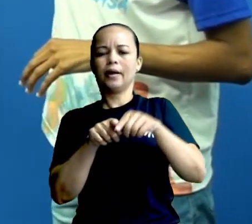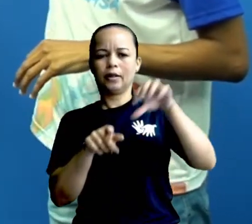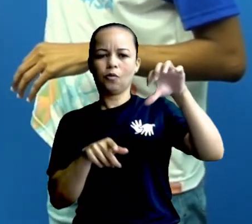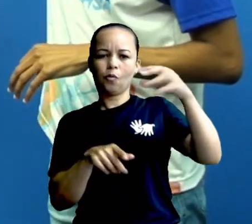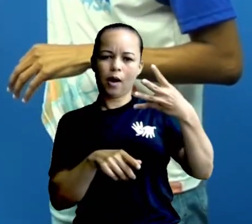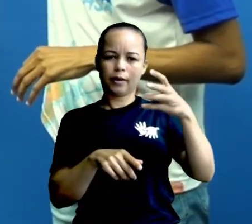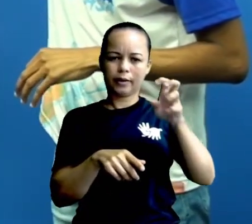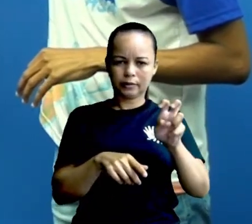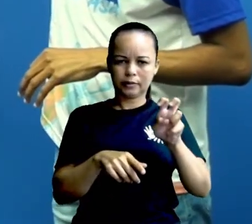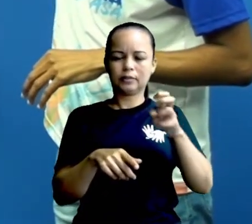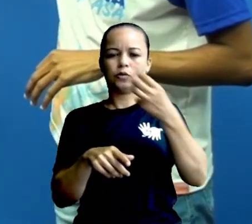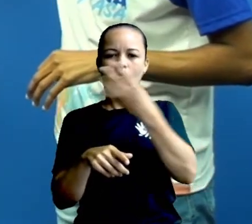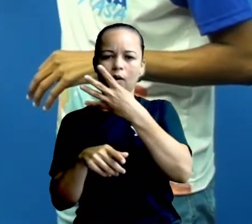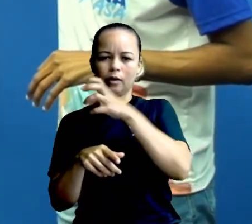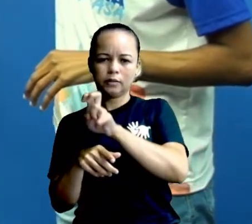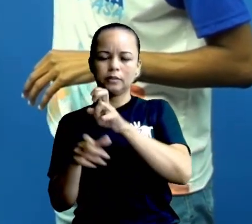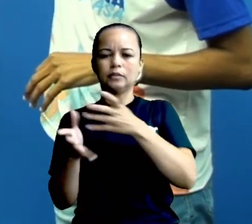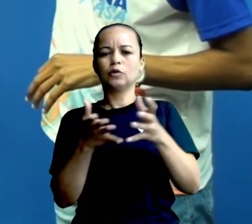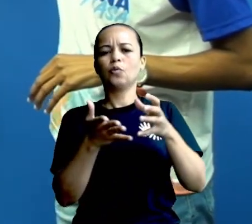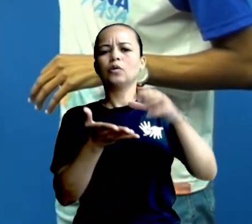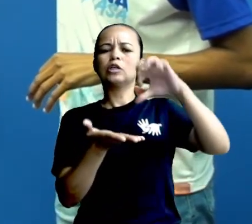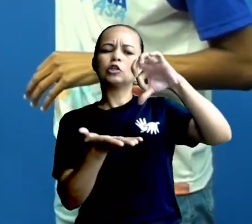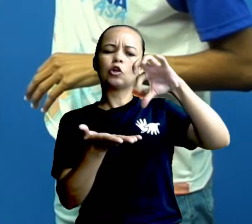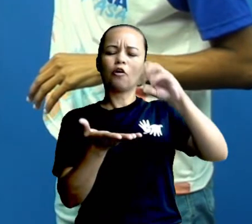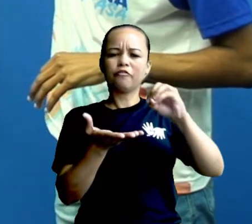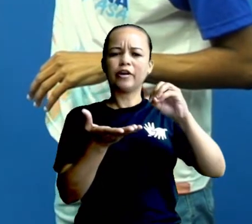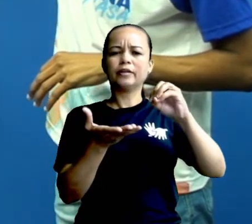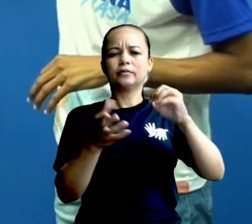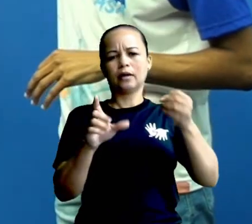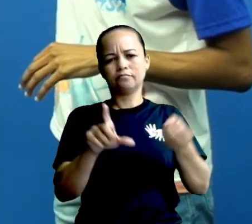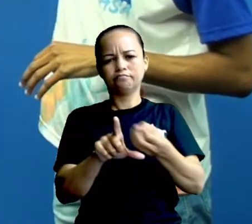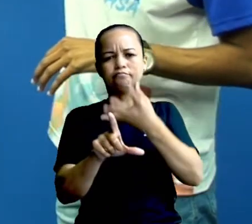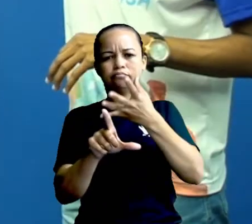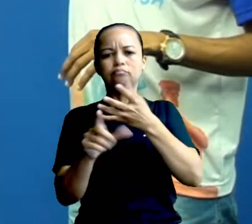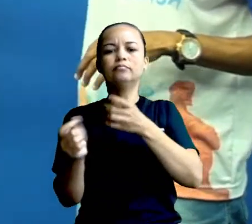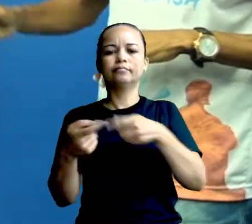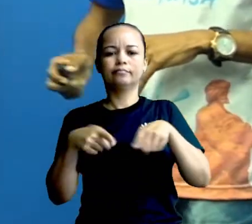fosse 90? 90 seria aqui, tá? Na linha preta. Voltaria também com ângulo de 90.